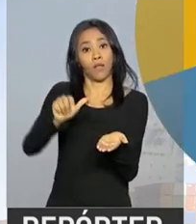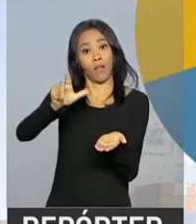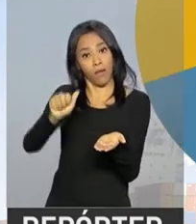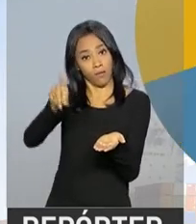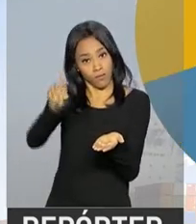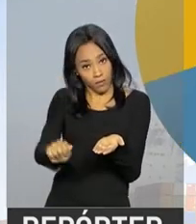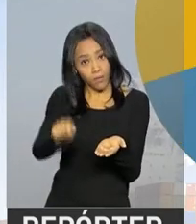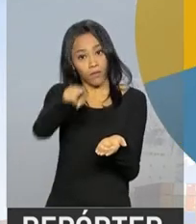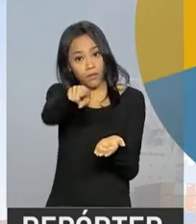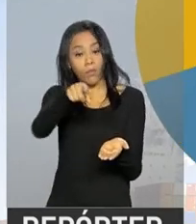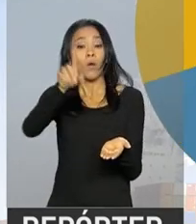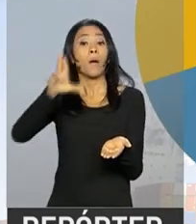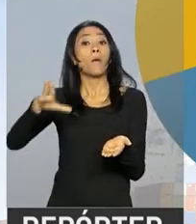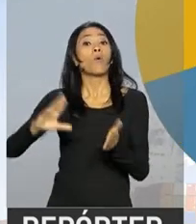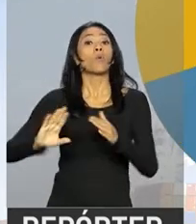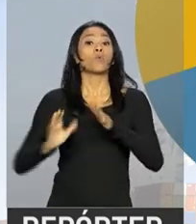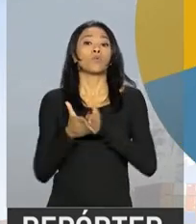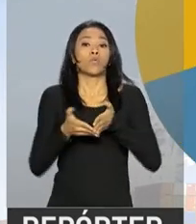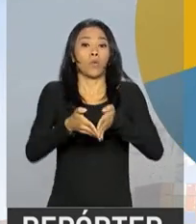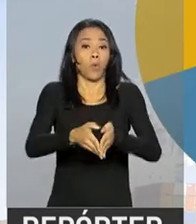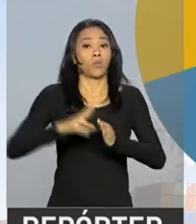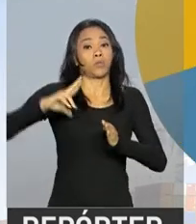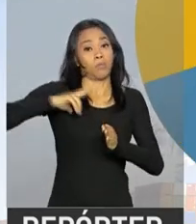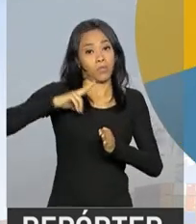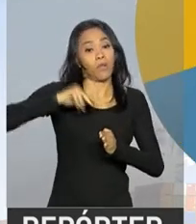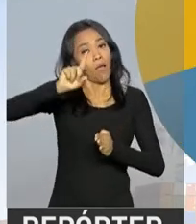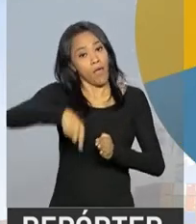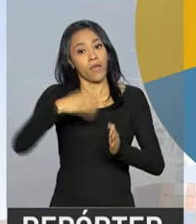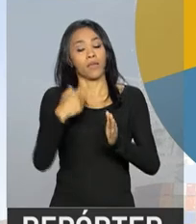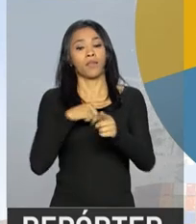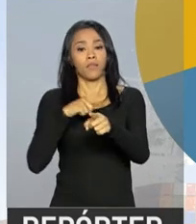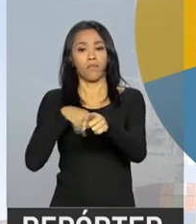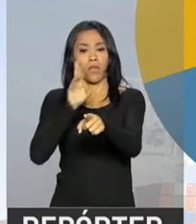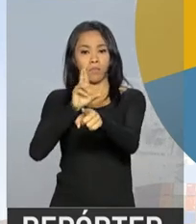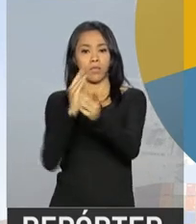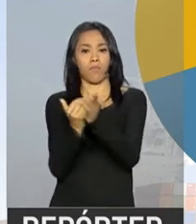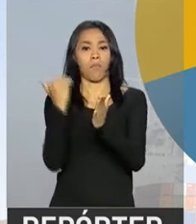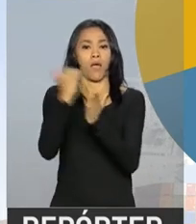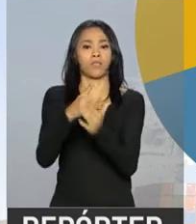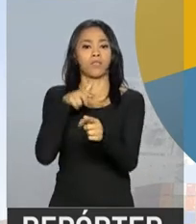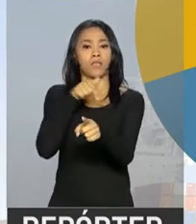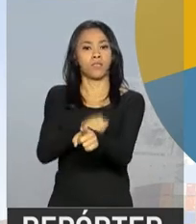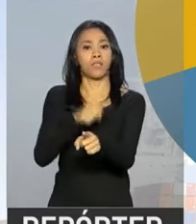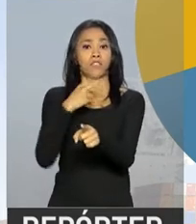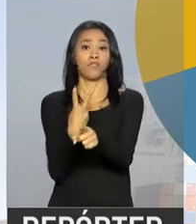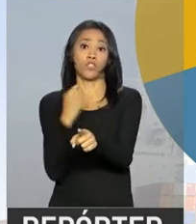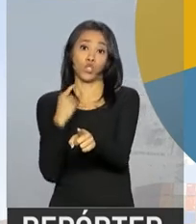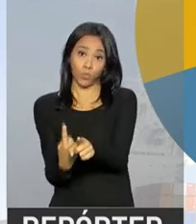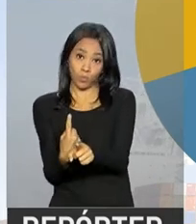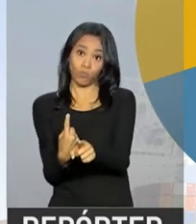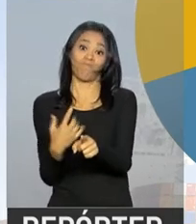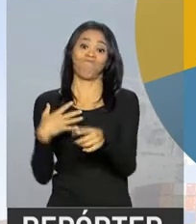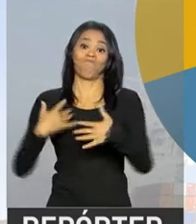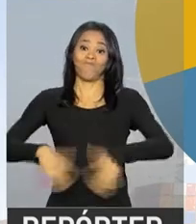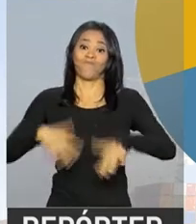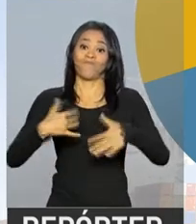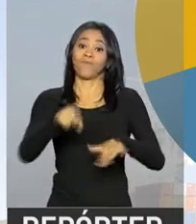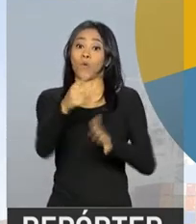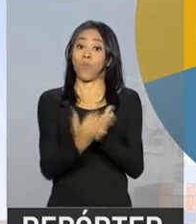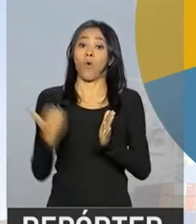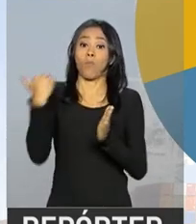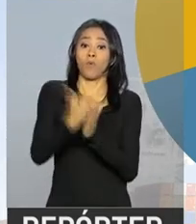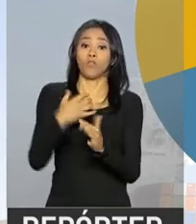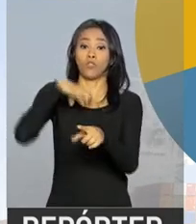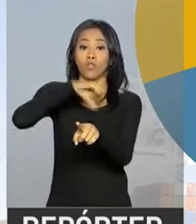foram responsáveis por mais de 721 milhões de toneladas em 2017 um crescimento de